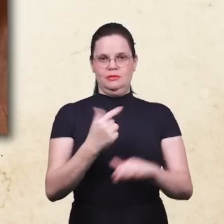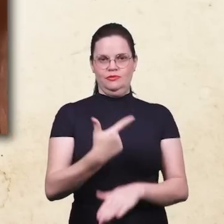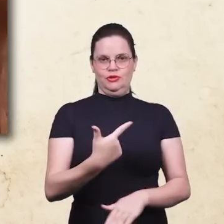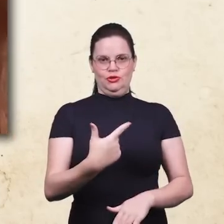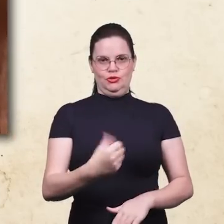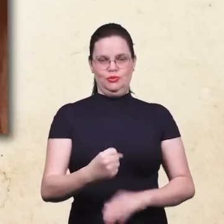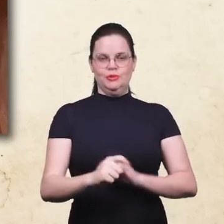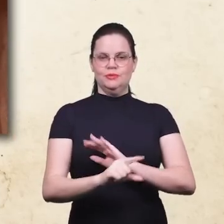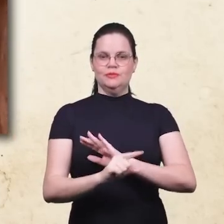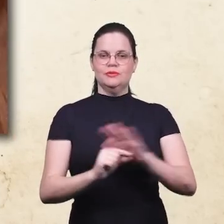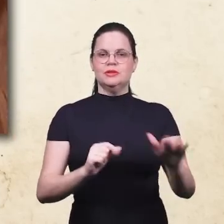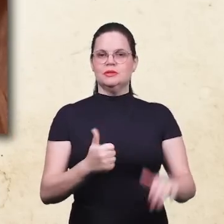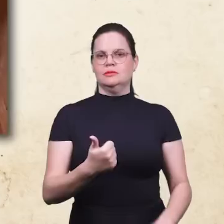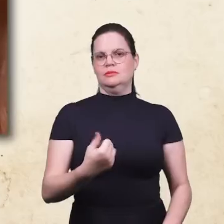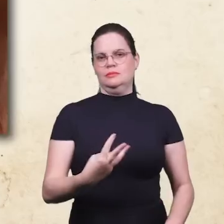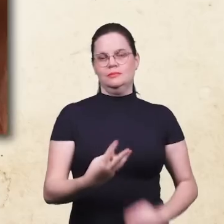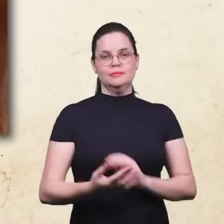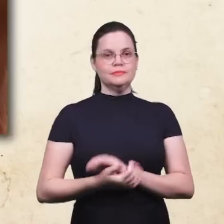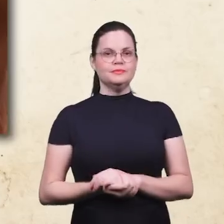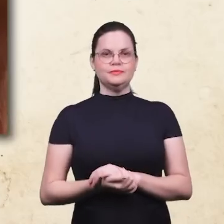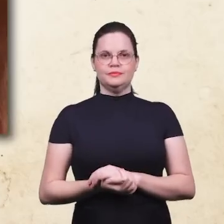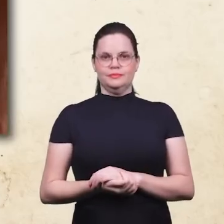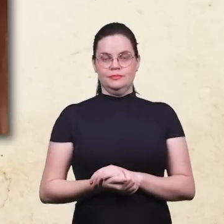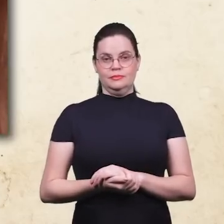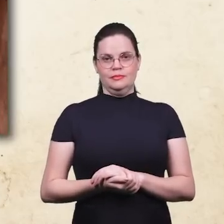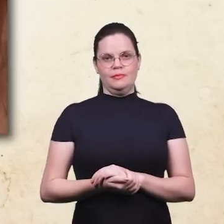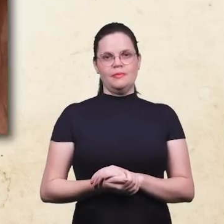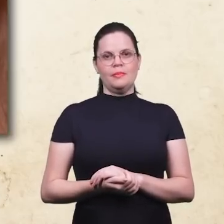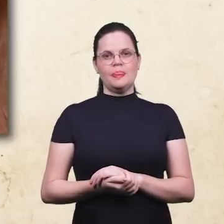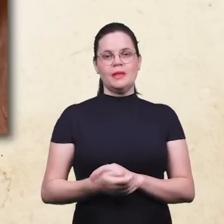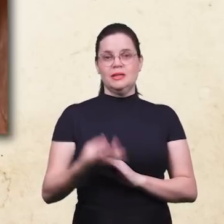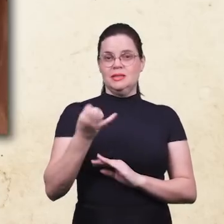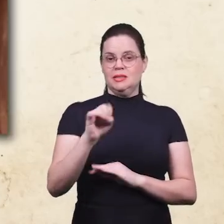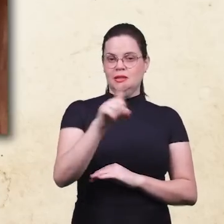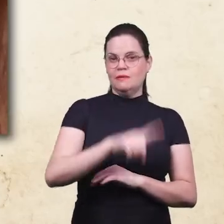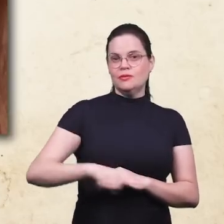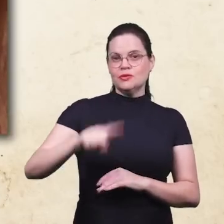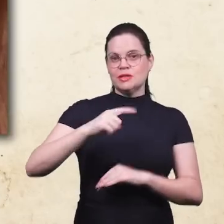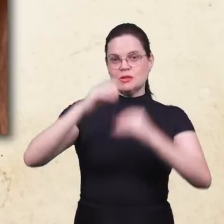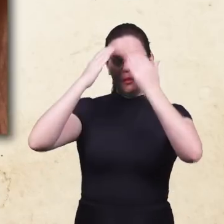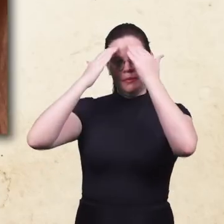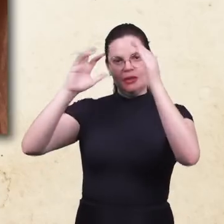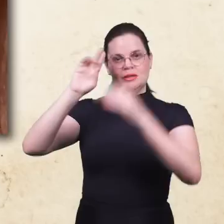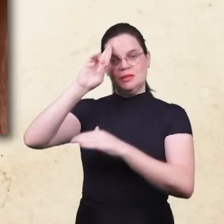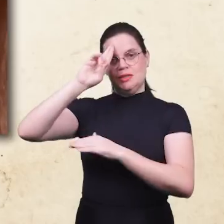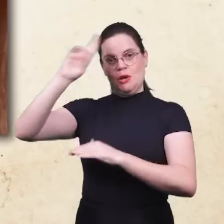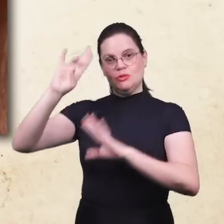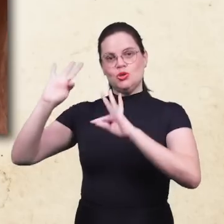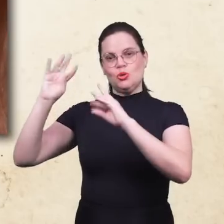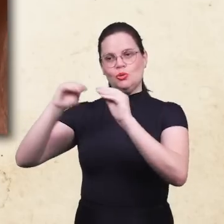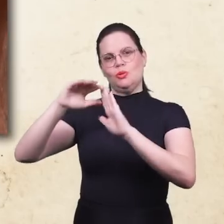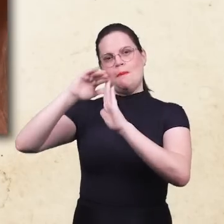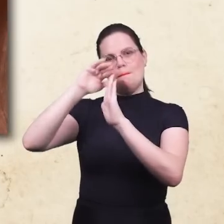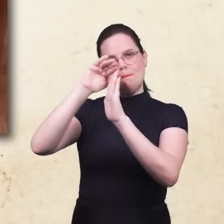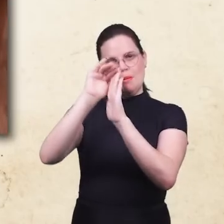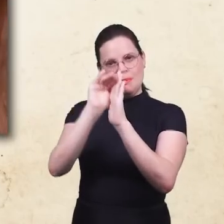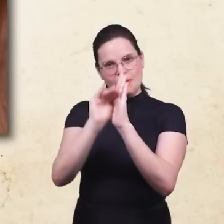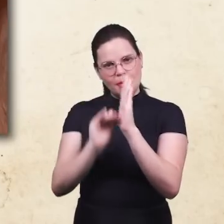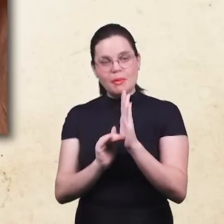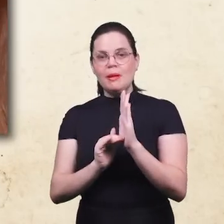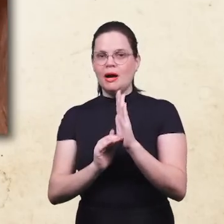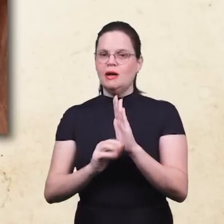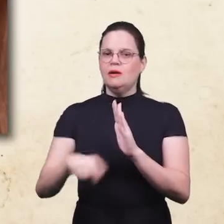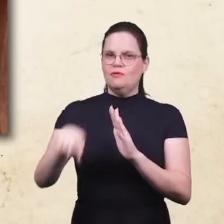28, versículo 13. E o Senhor te porá por cabeça, e não por cauda, e só estarás em cima e